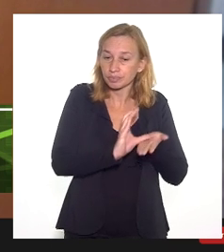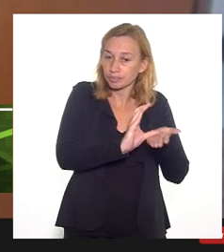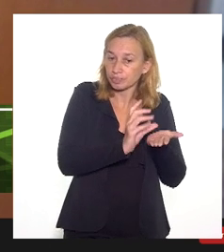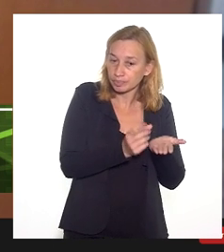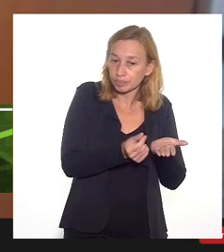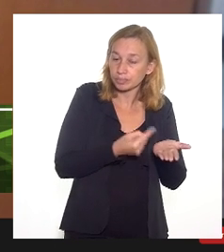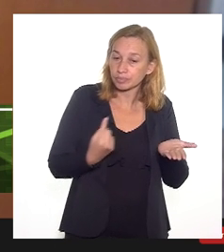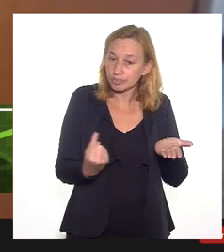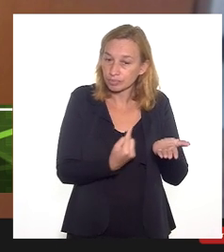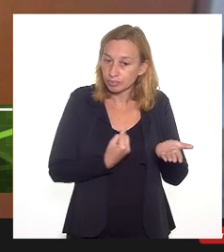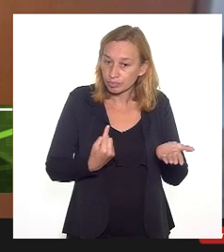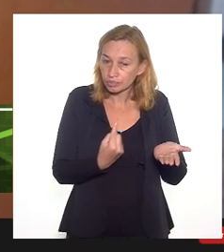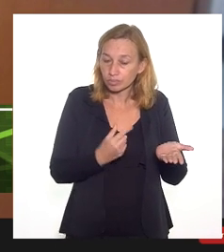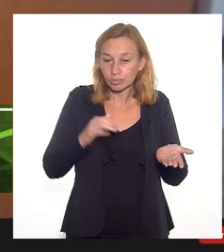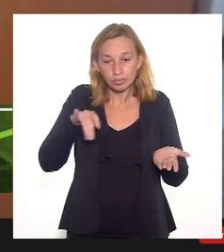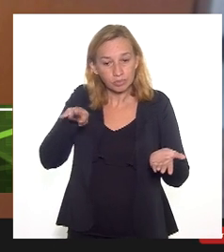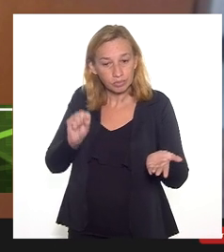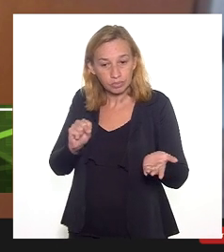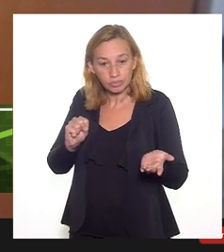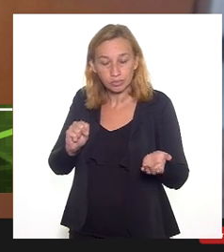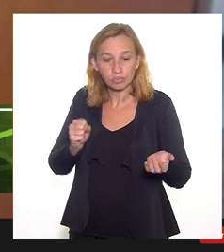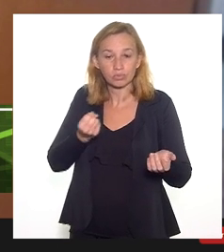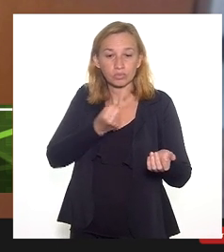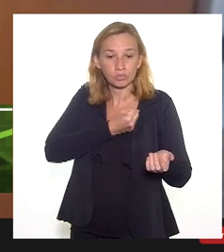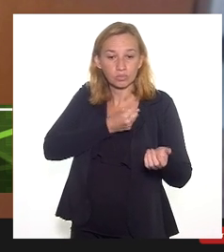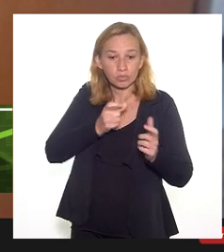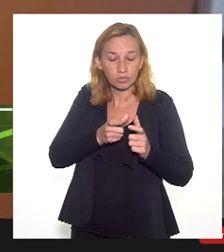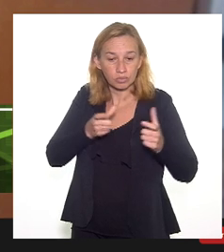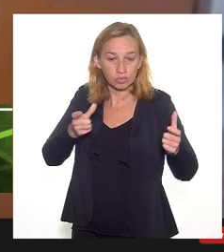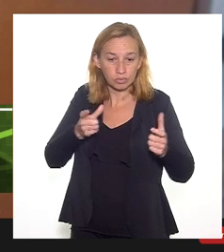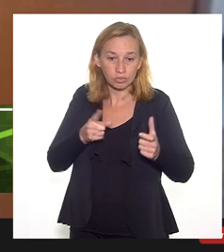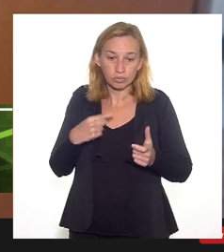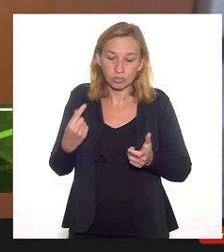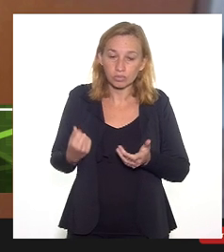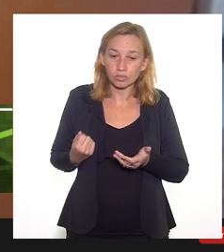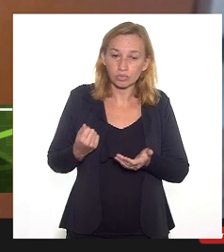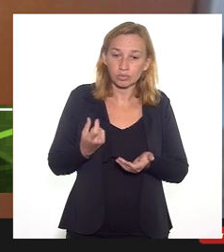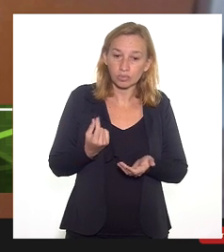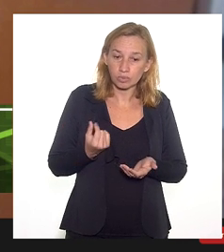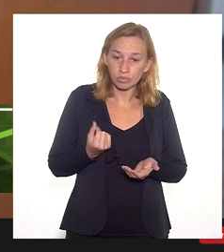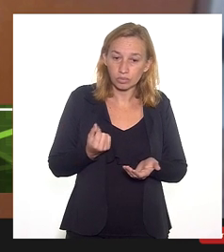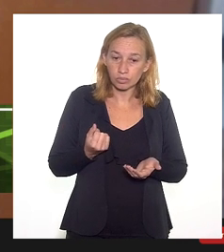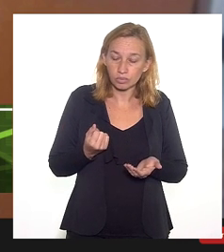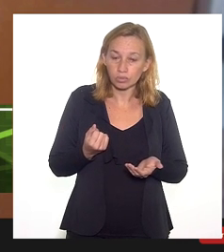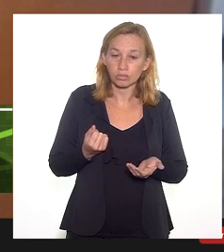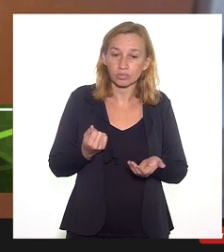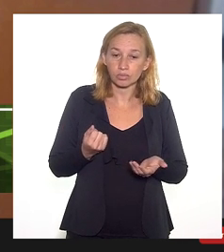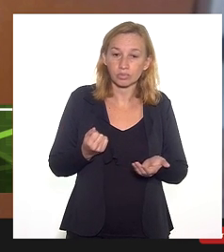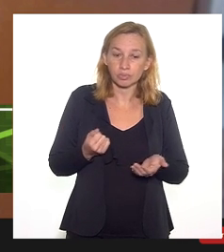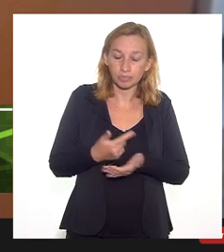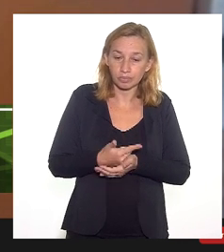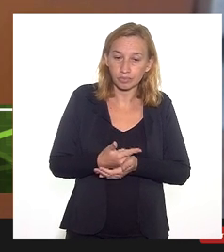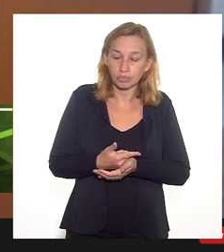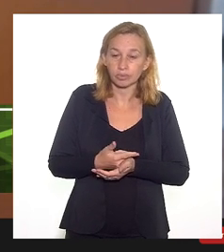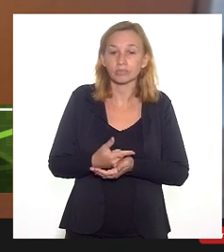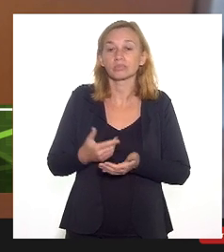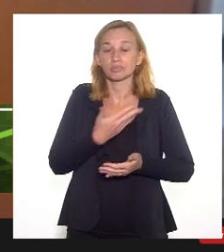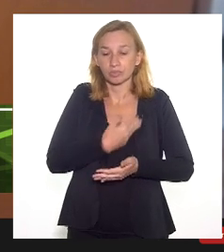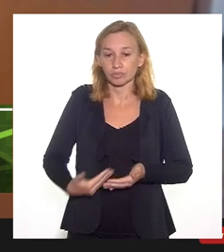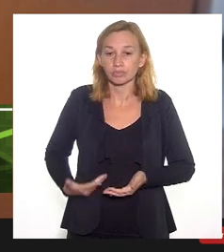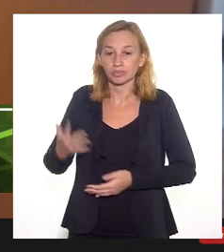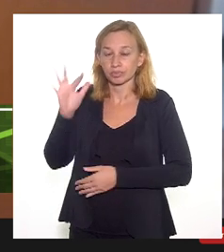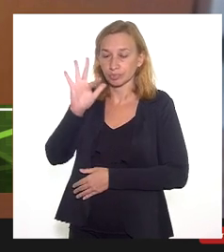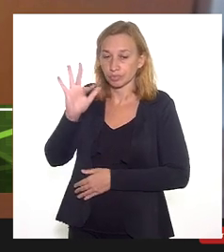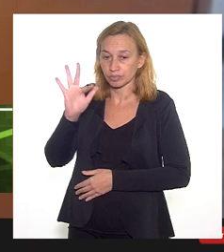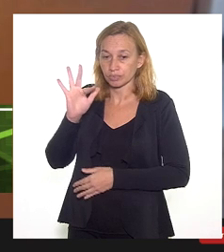das nossas bolsas, já que a maior parte das nossas despesas é custeada, como deve ser, pelo governo do estado do Rio